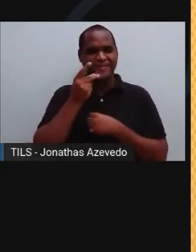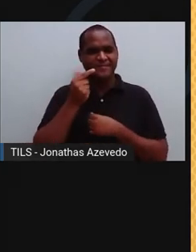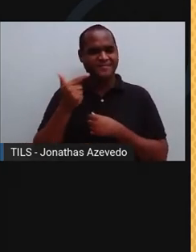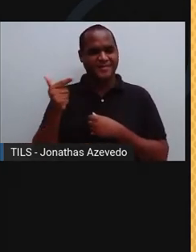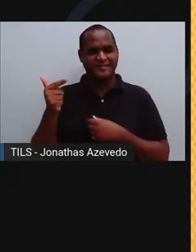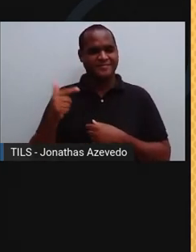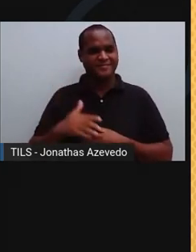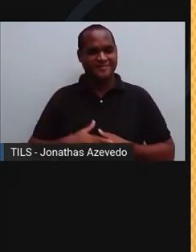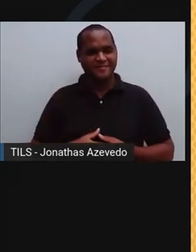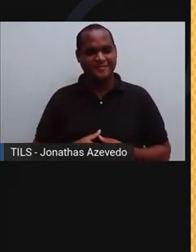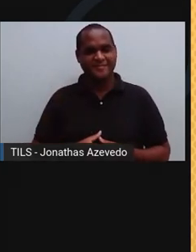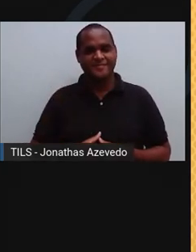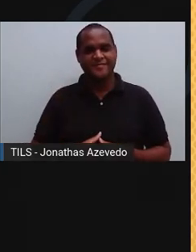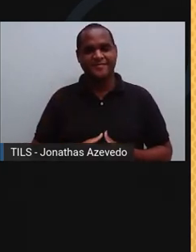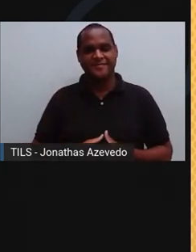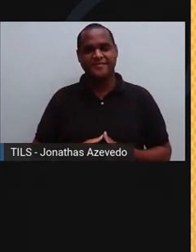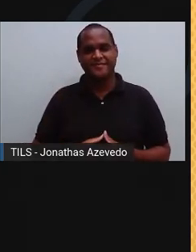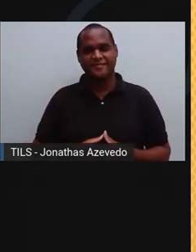interessante!